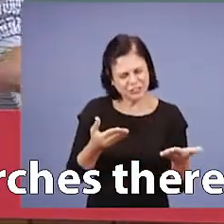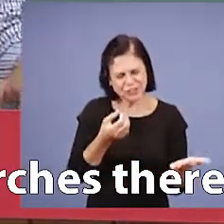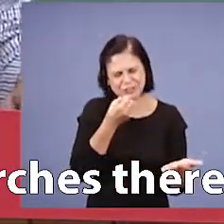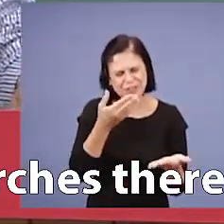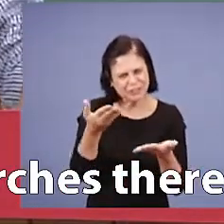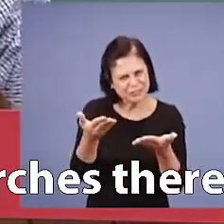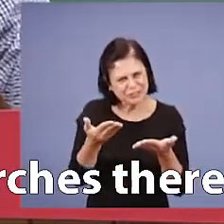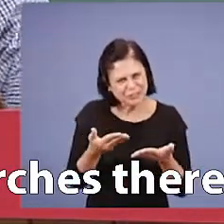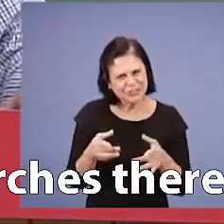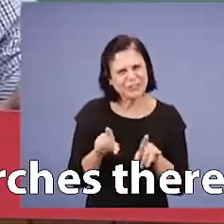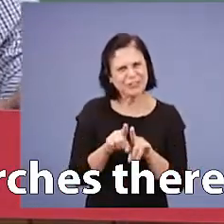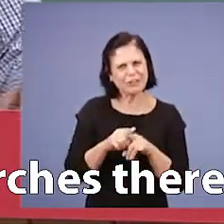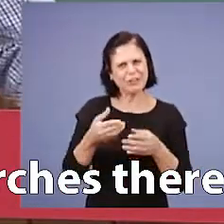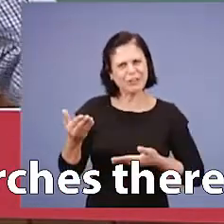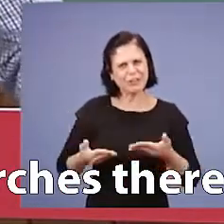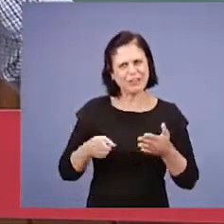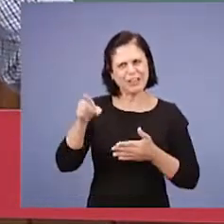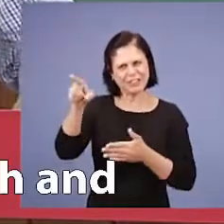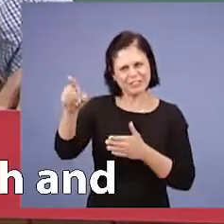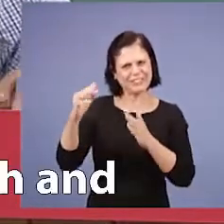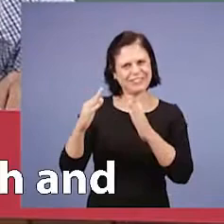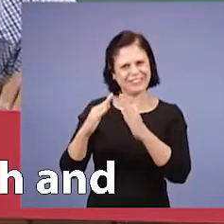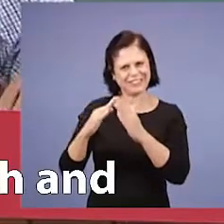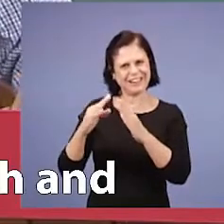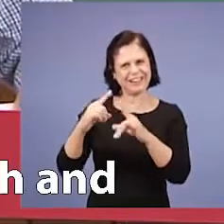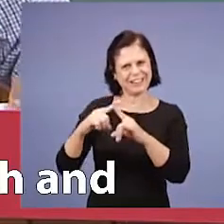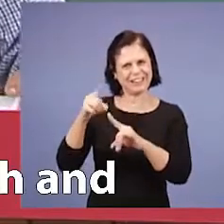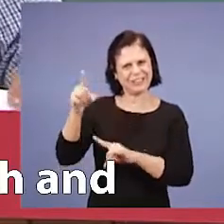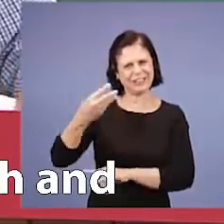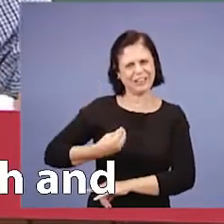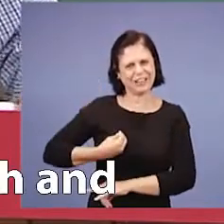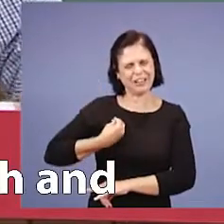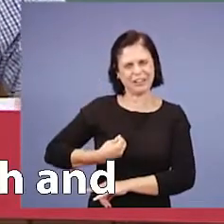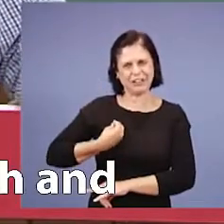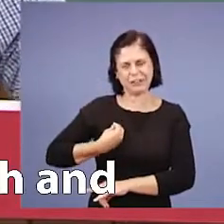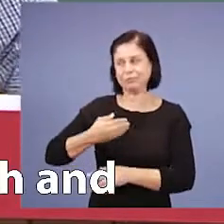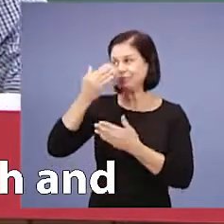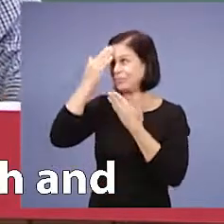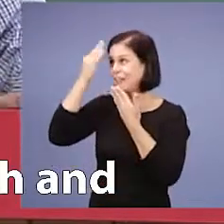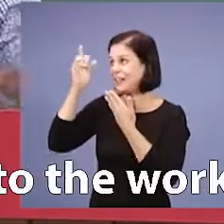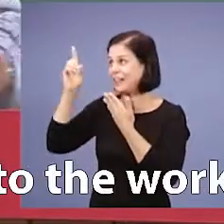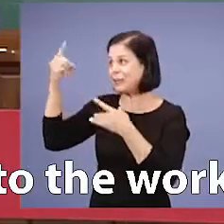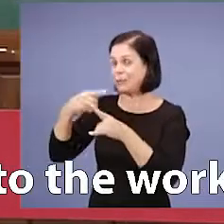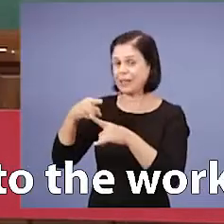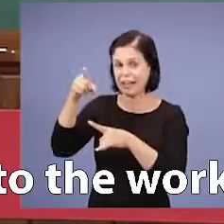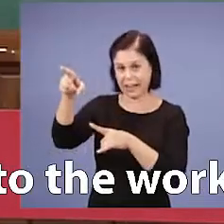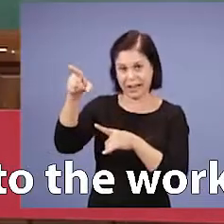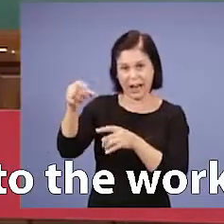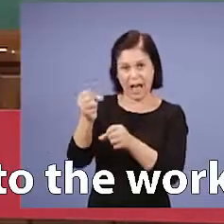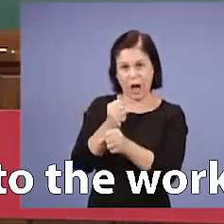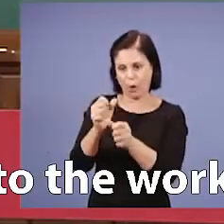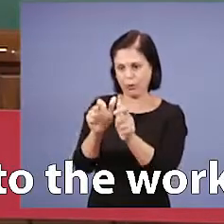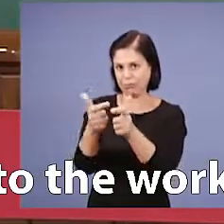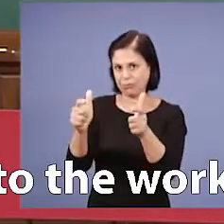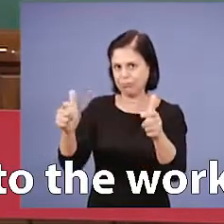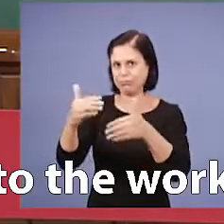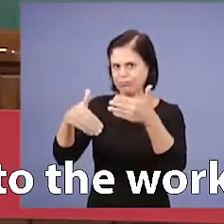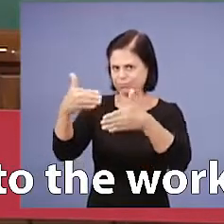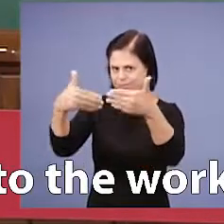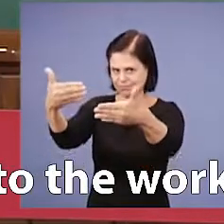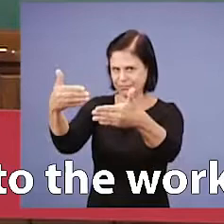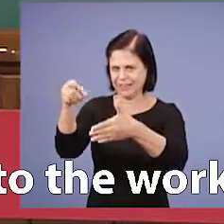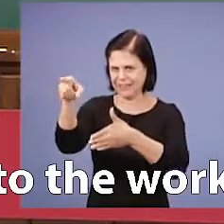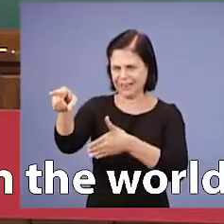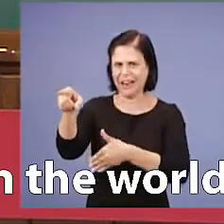irmãos daquelas igrejas ali e agradecemos a deus pelo crescimento e pela prosperidade que deus tem dado